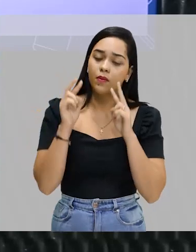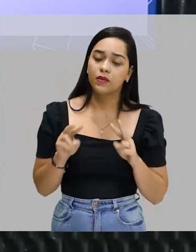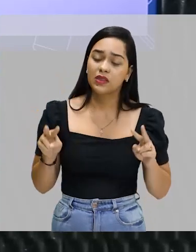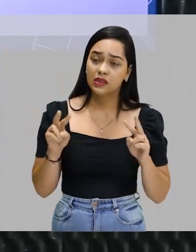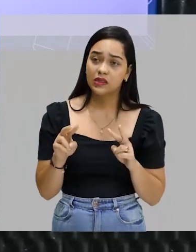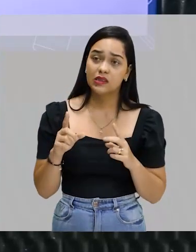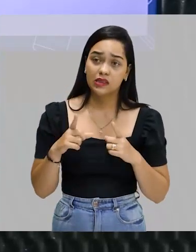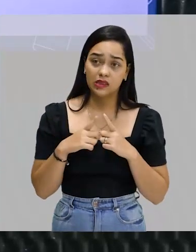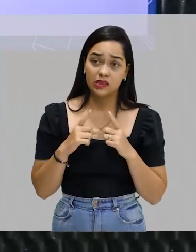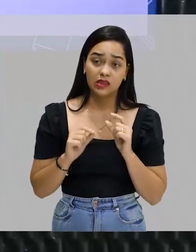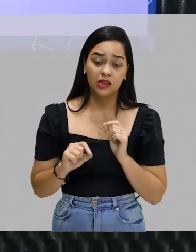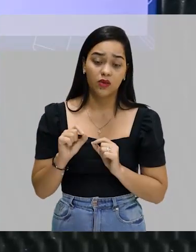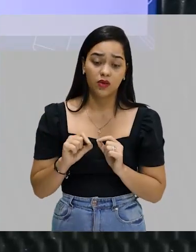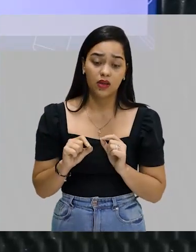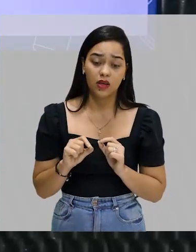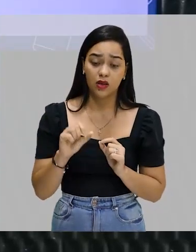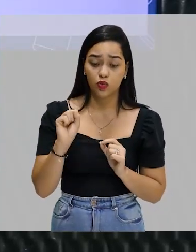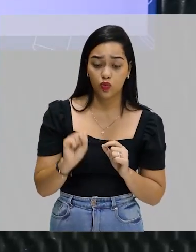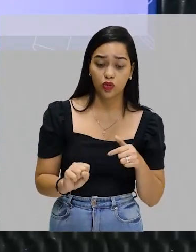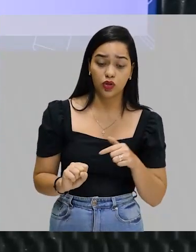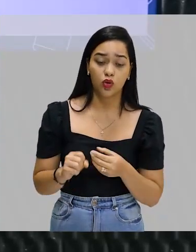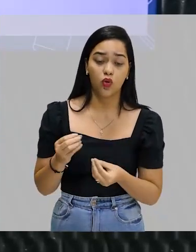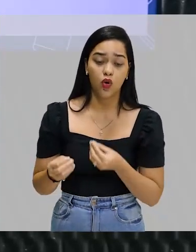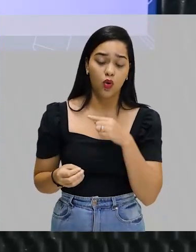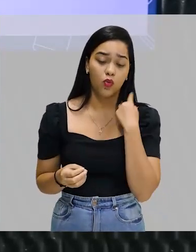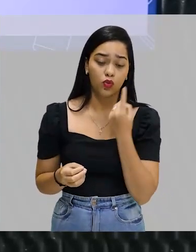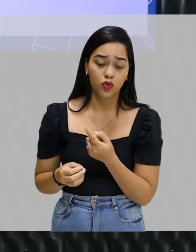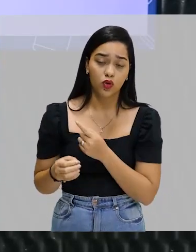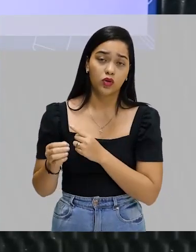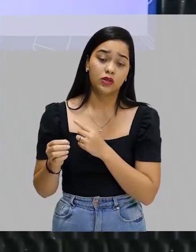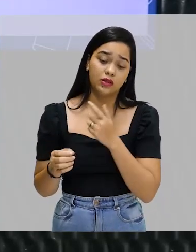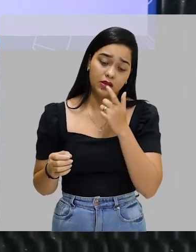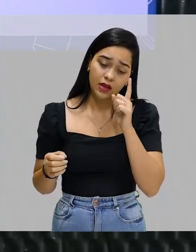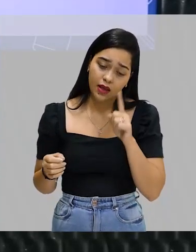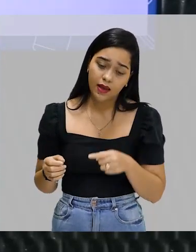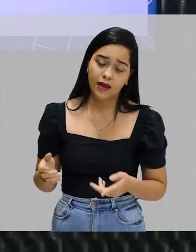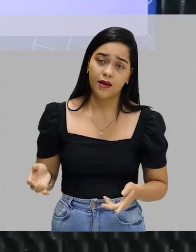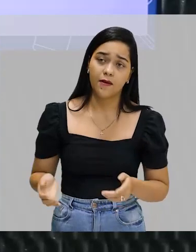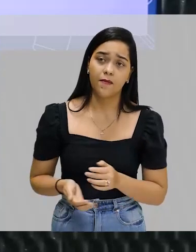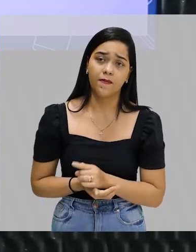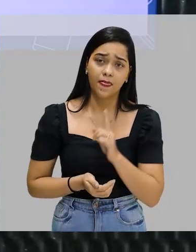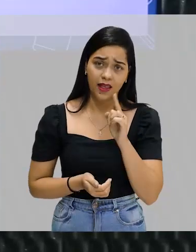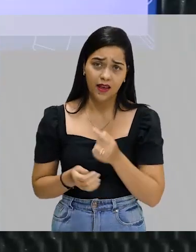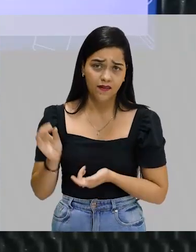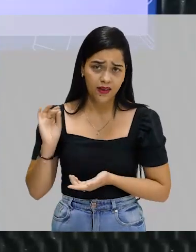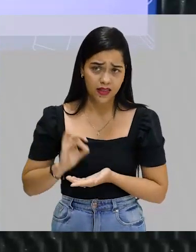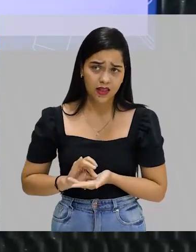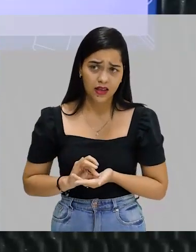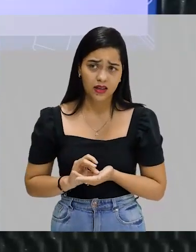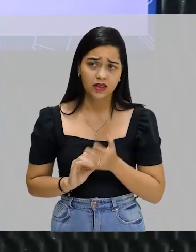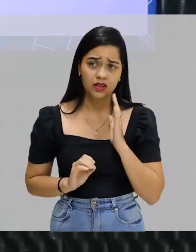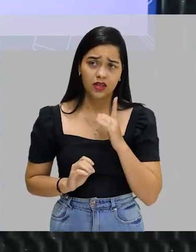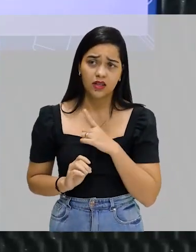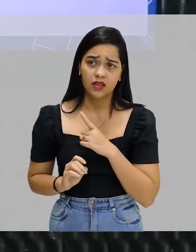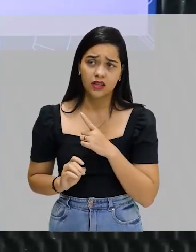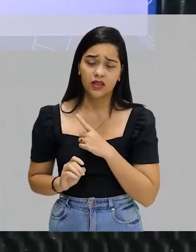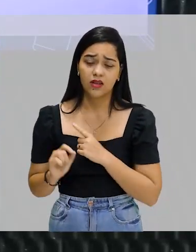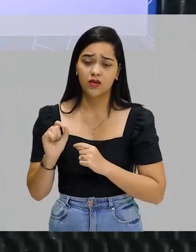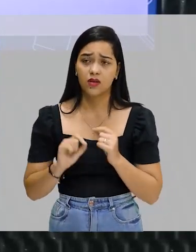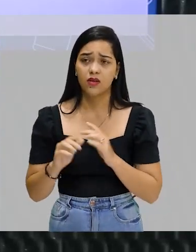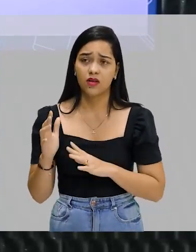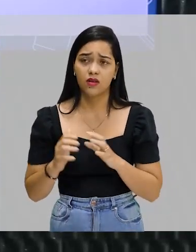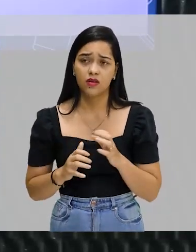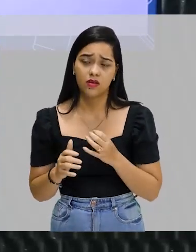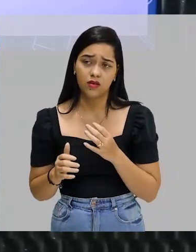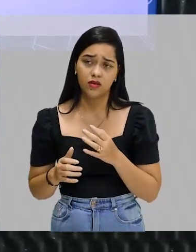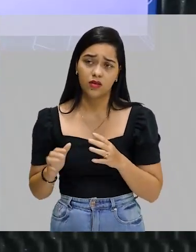sudestina e sulista de como nós nordestinos somos. Será que é isso? Eu até tive uma desavença, disse